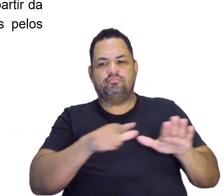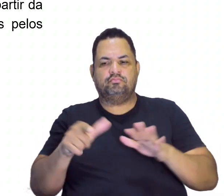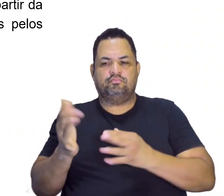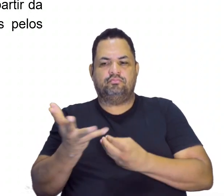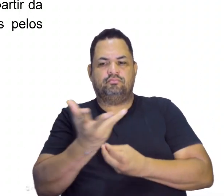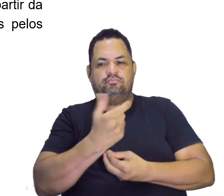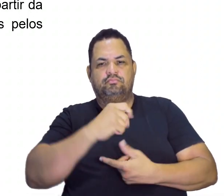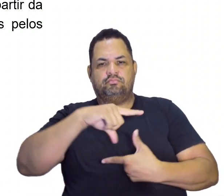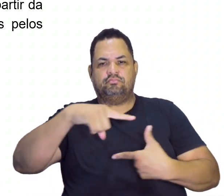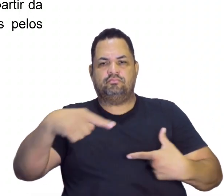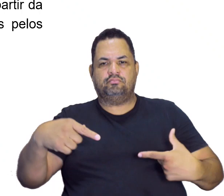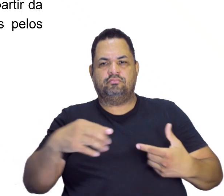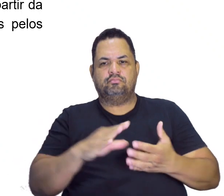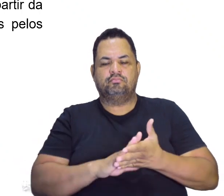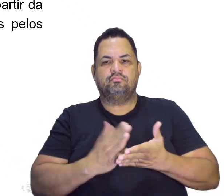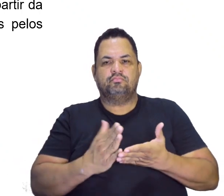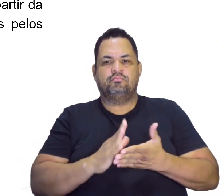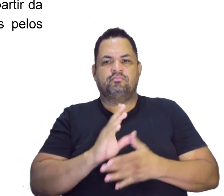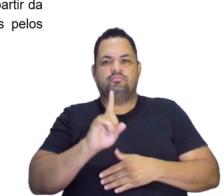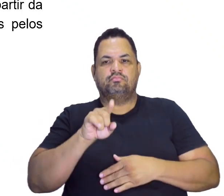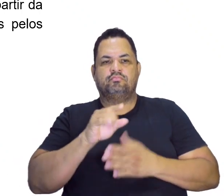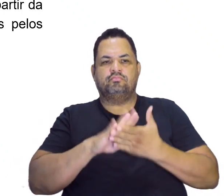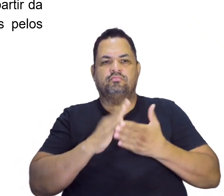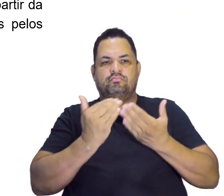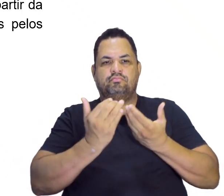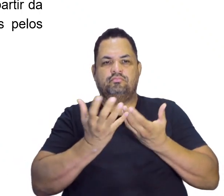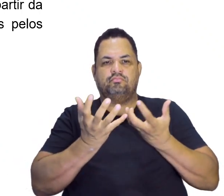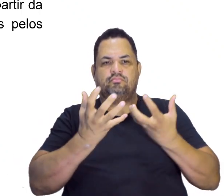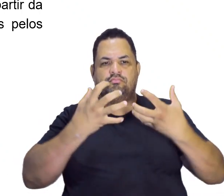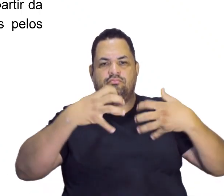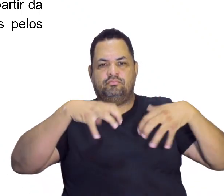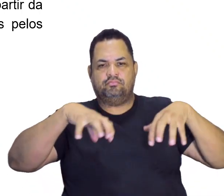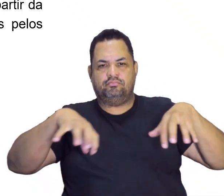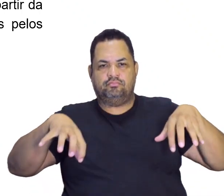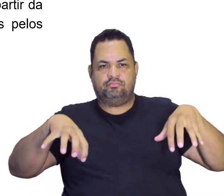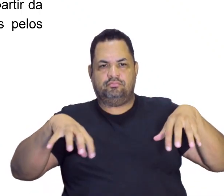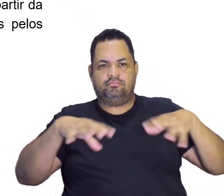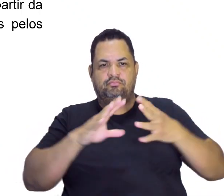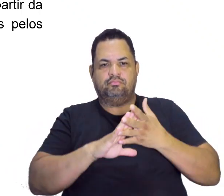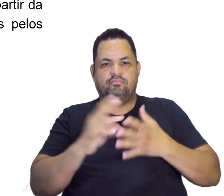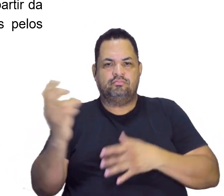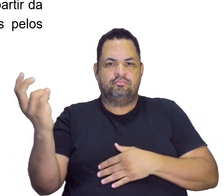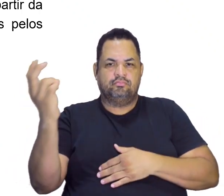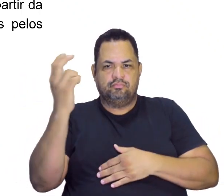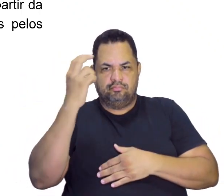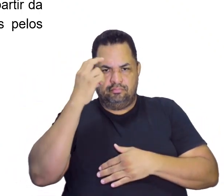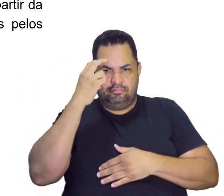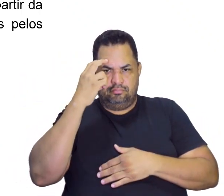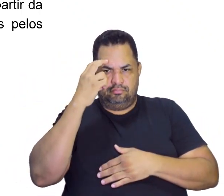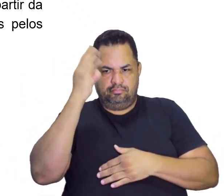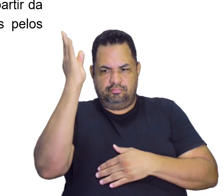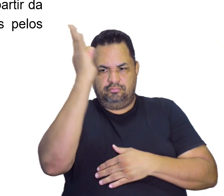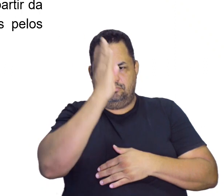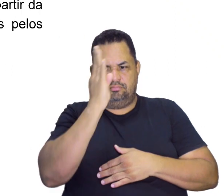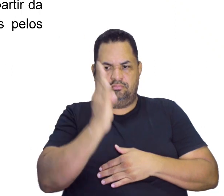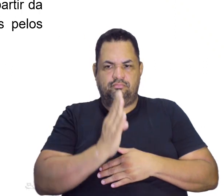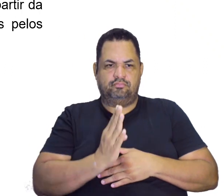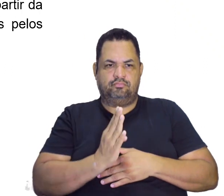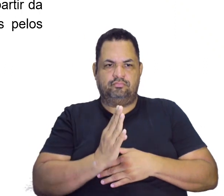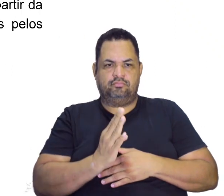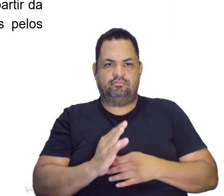Arte Moderna é considerada um divisor de águas para a cultura